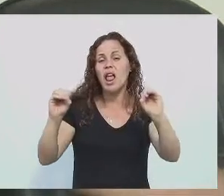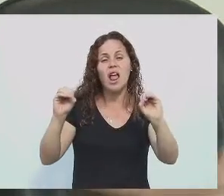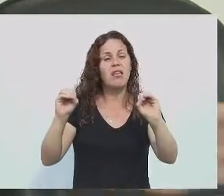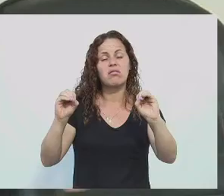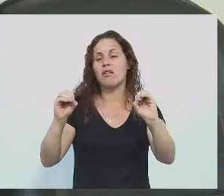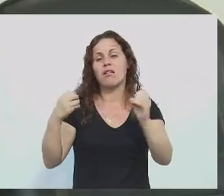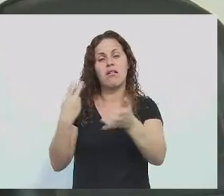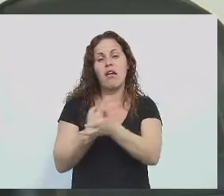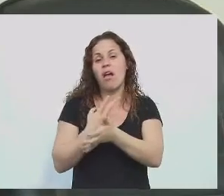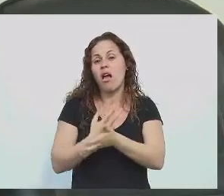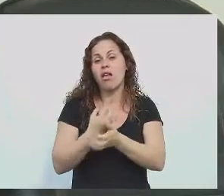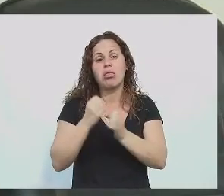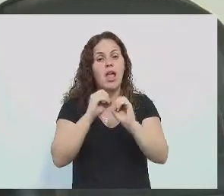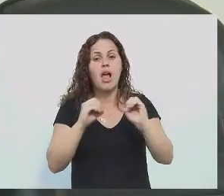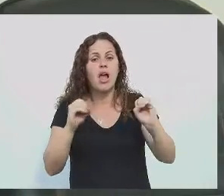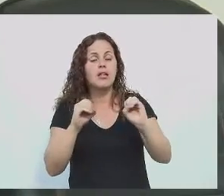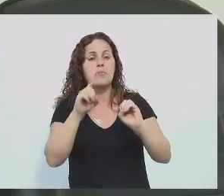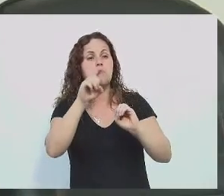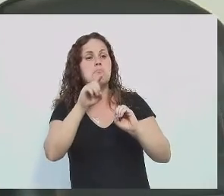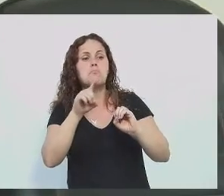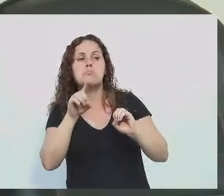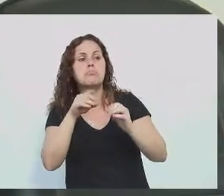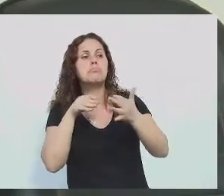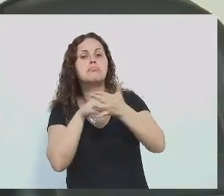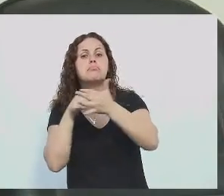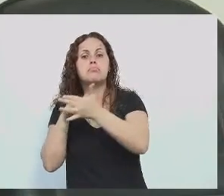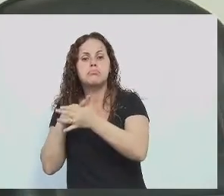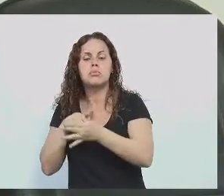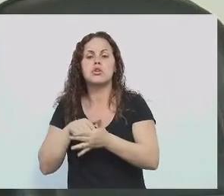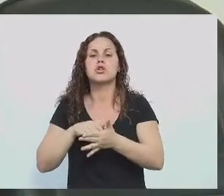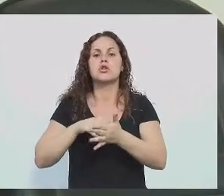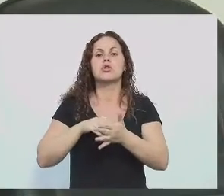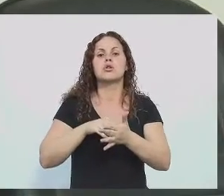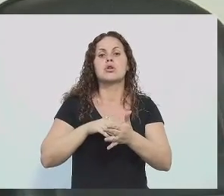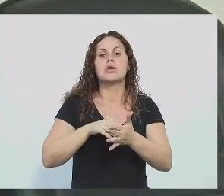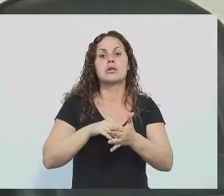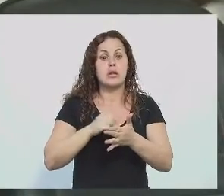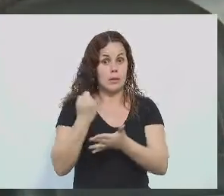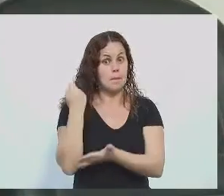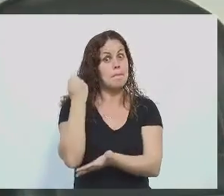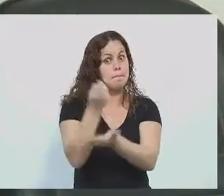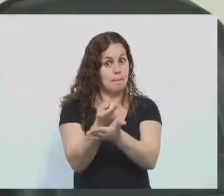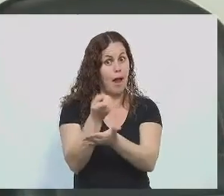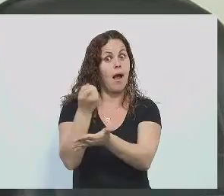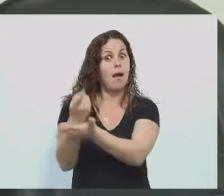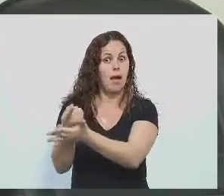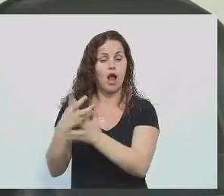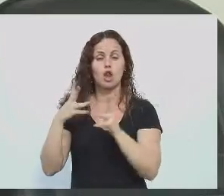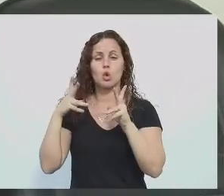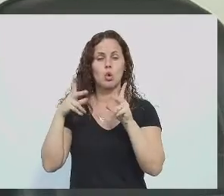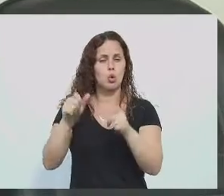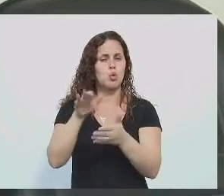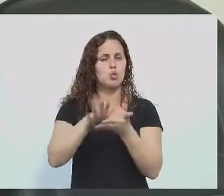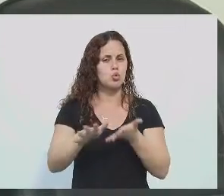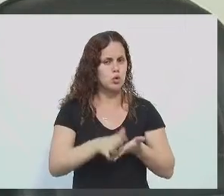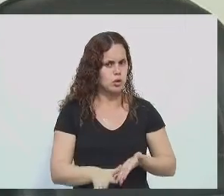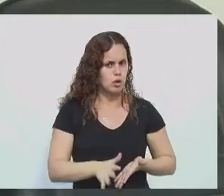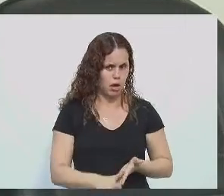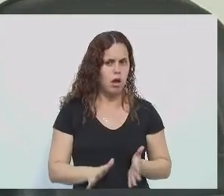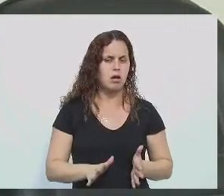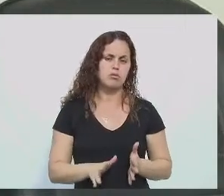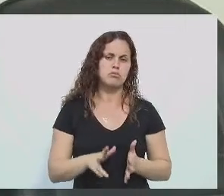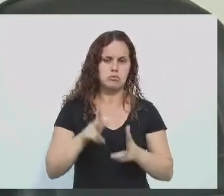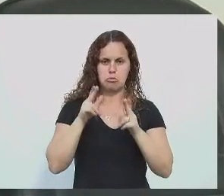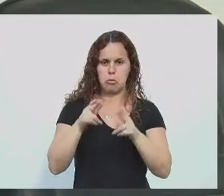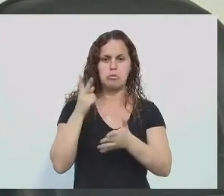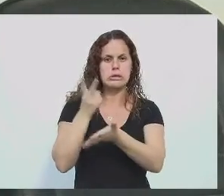obste e que o Instituto arcará com os custos como de praxe. Sem mais, no momento, coloco-me